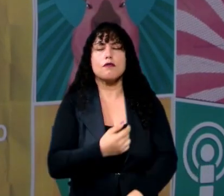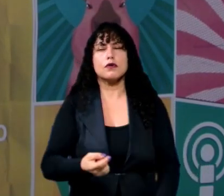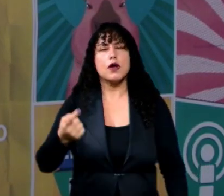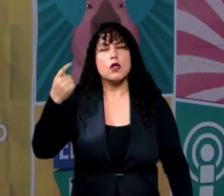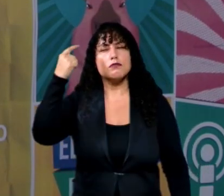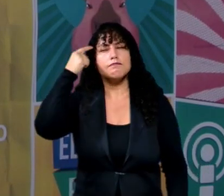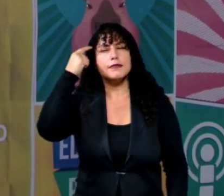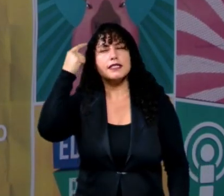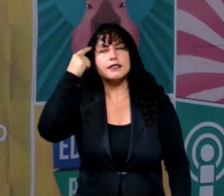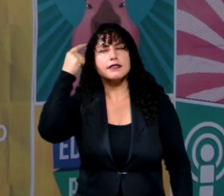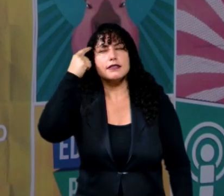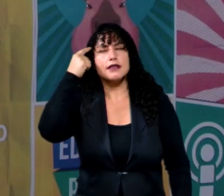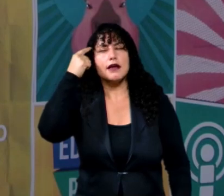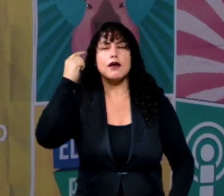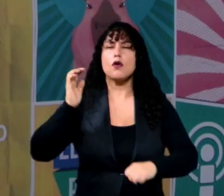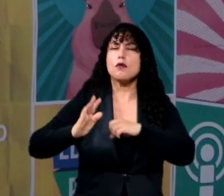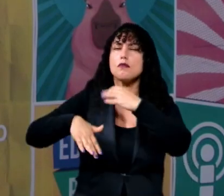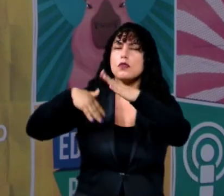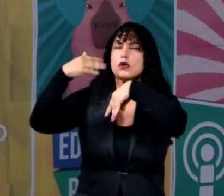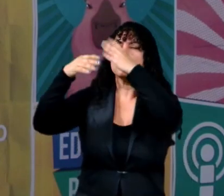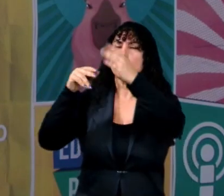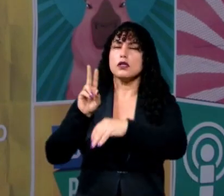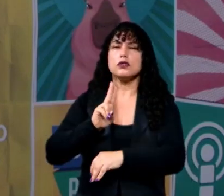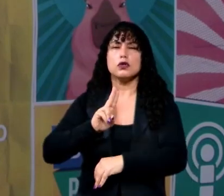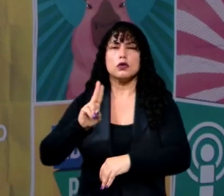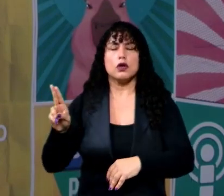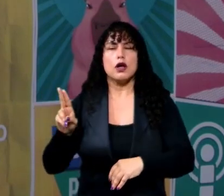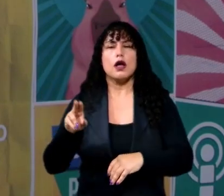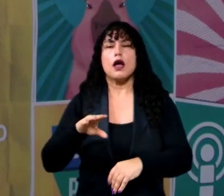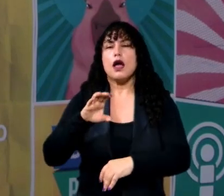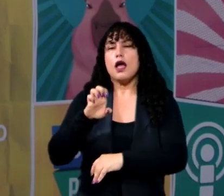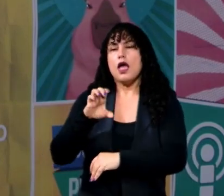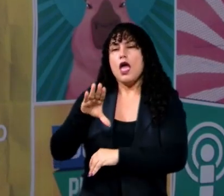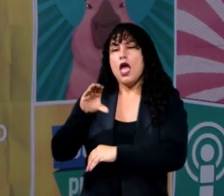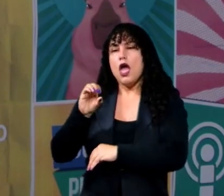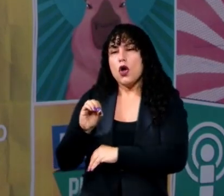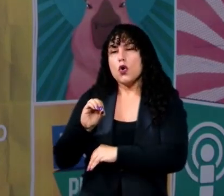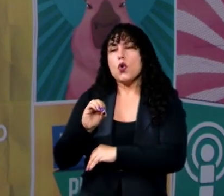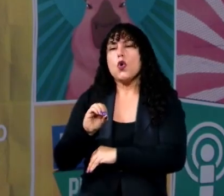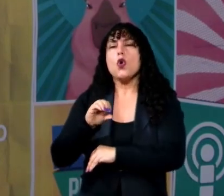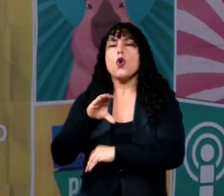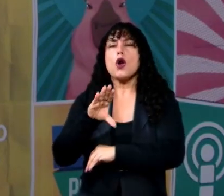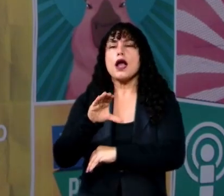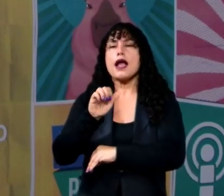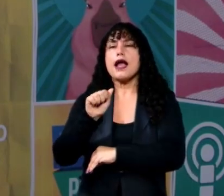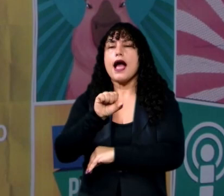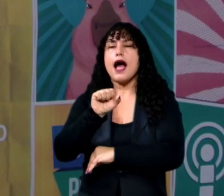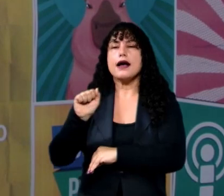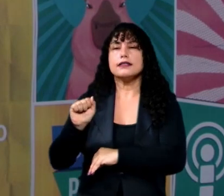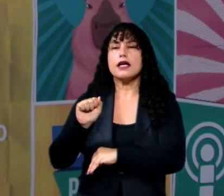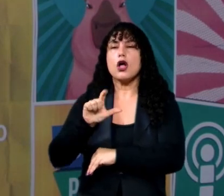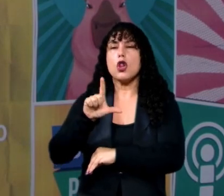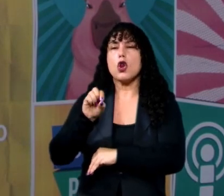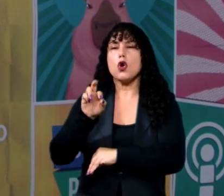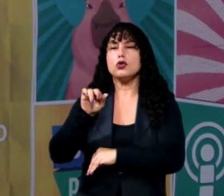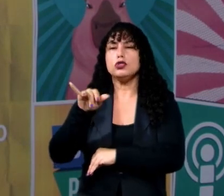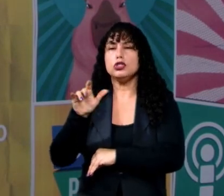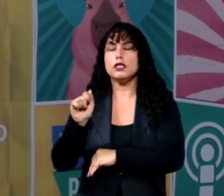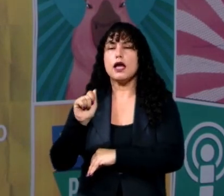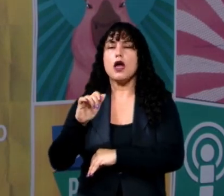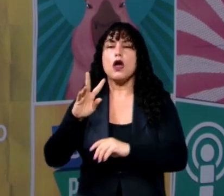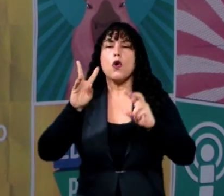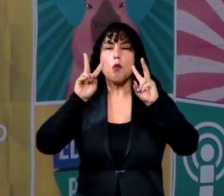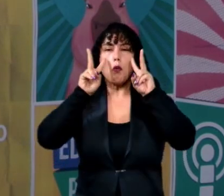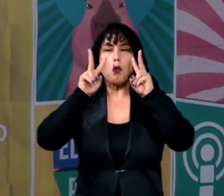mente. Esse processo nós chamamos de eco-casa-logia, conhecer a casa interior.